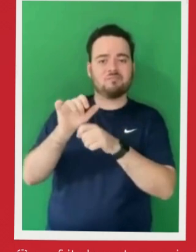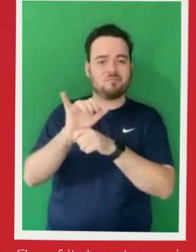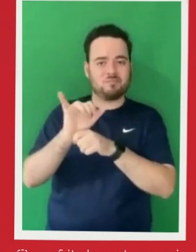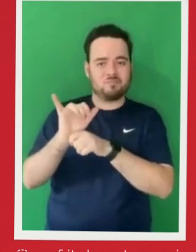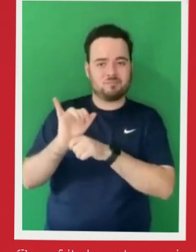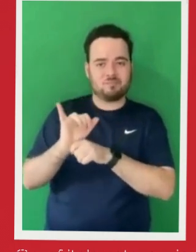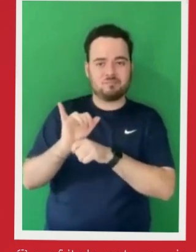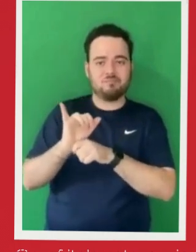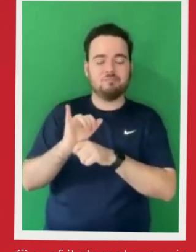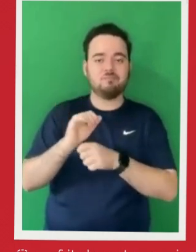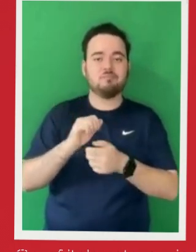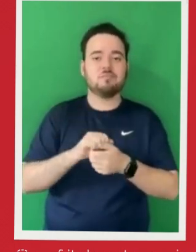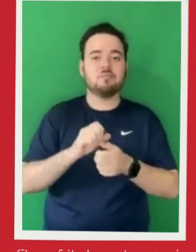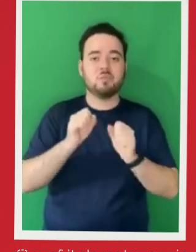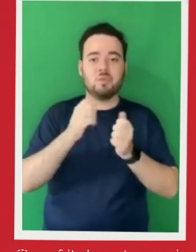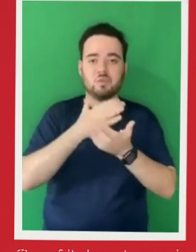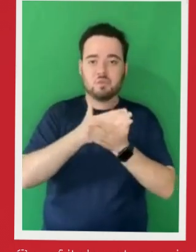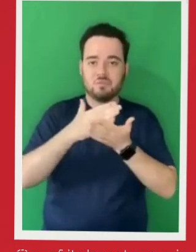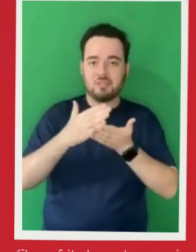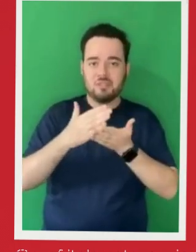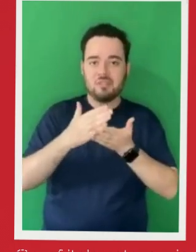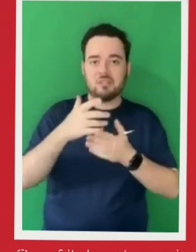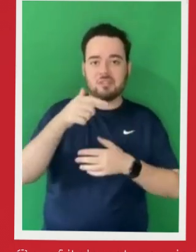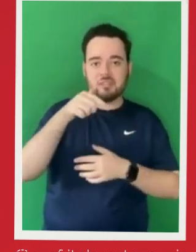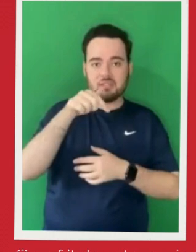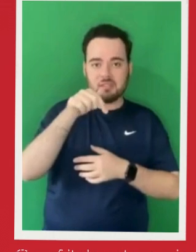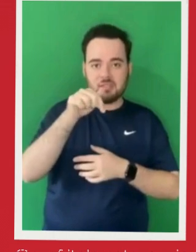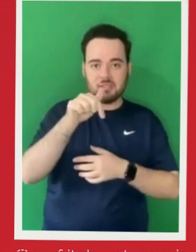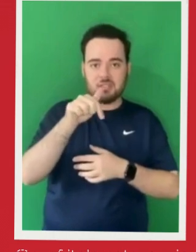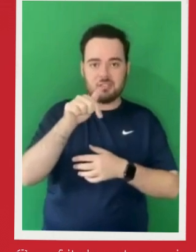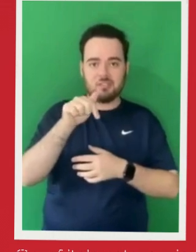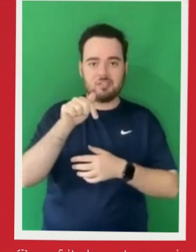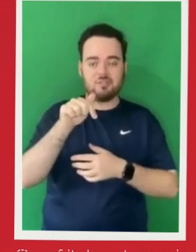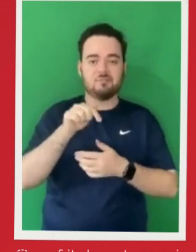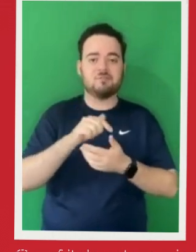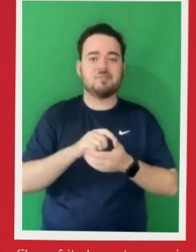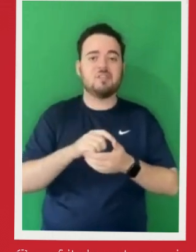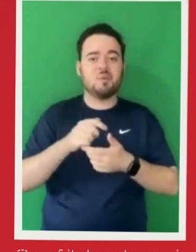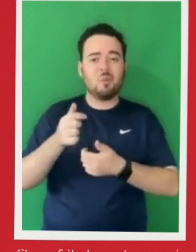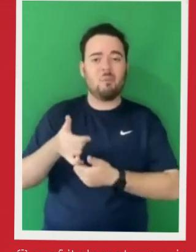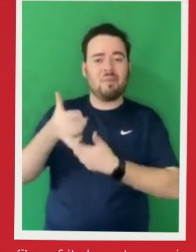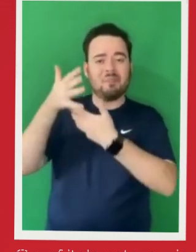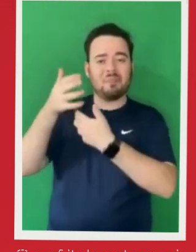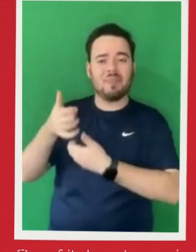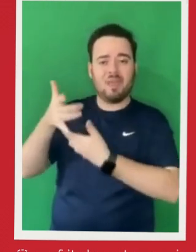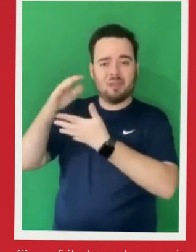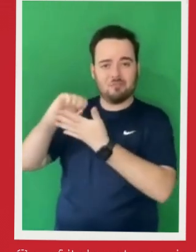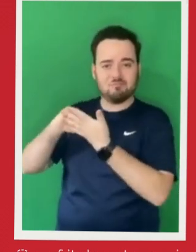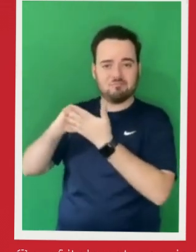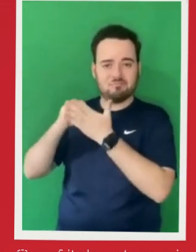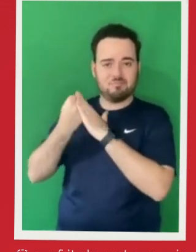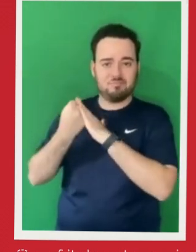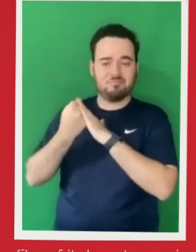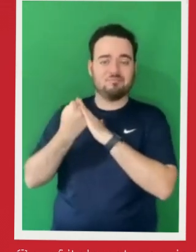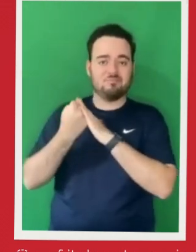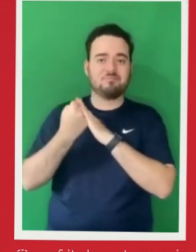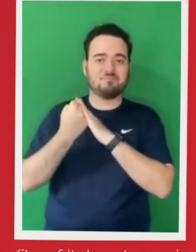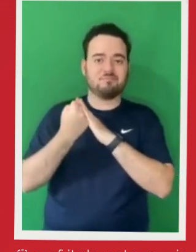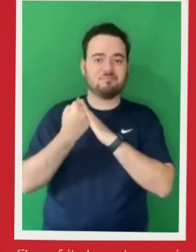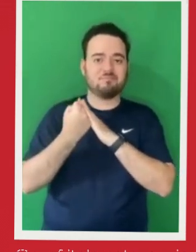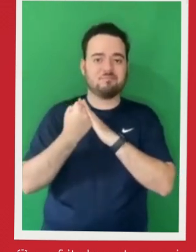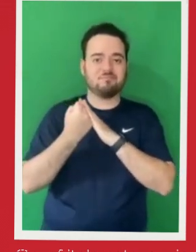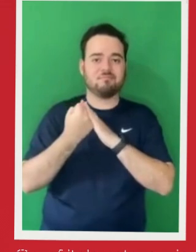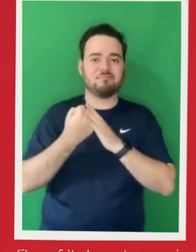YouTube. Gente, eu posso começar? São 7h05, eu vou tirar os comentários, porque a gente tem tanta coisa